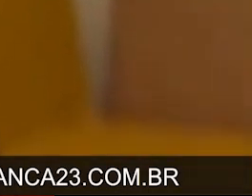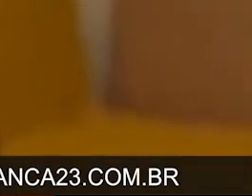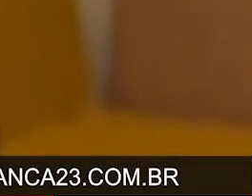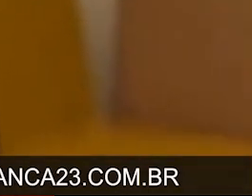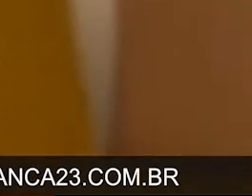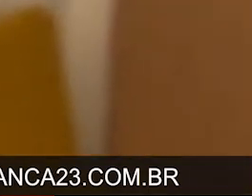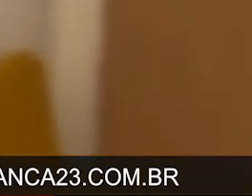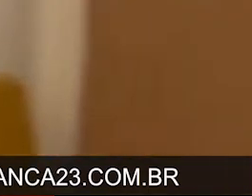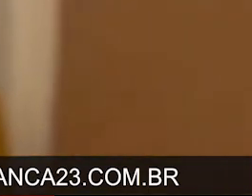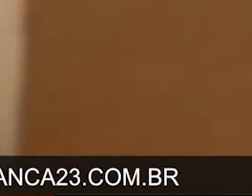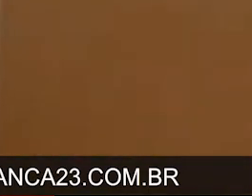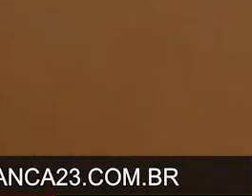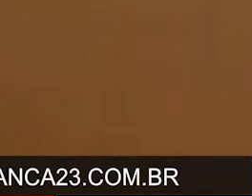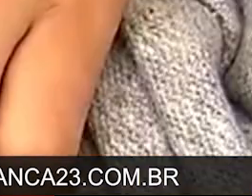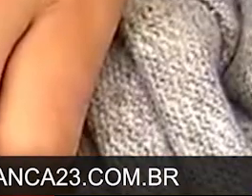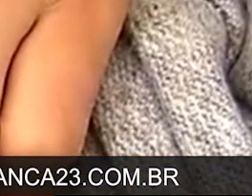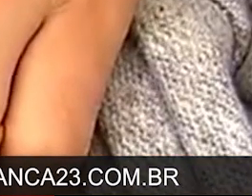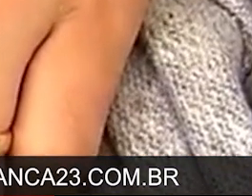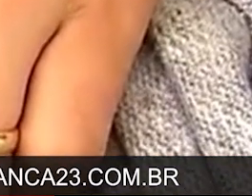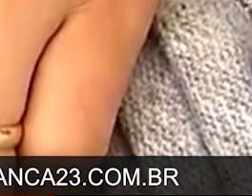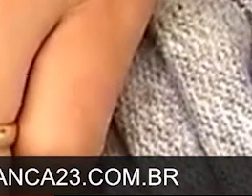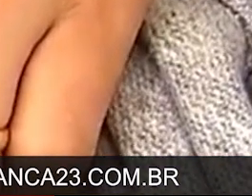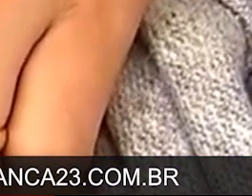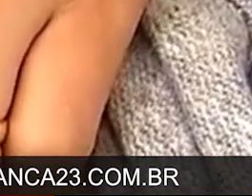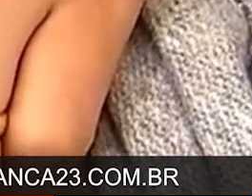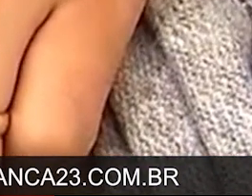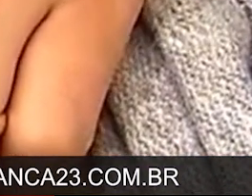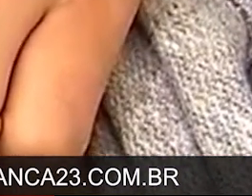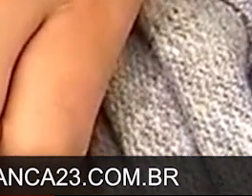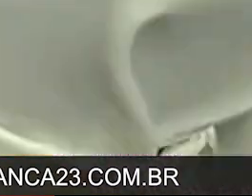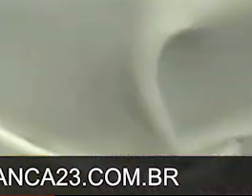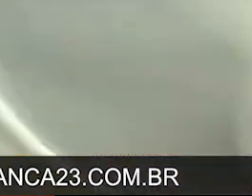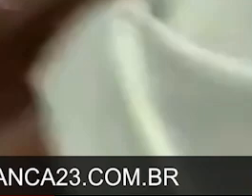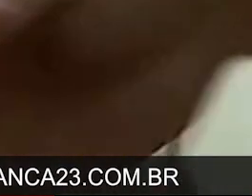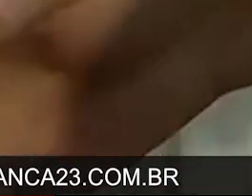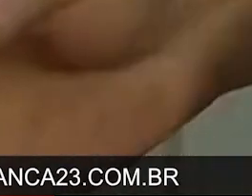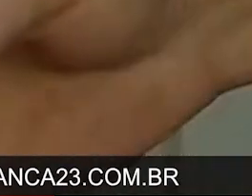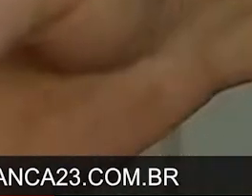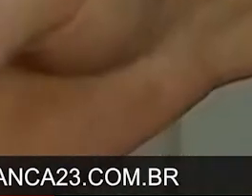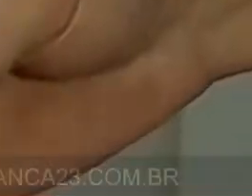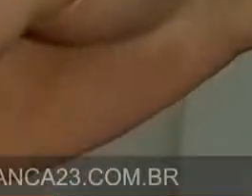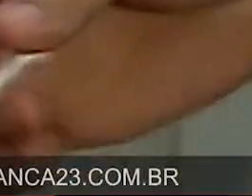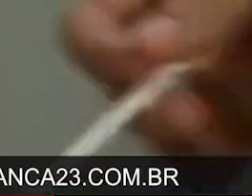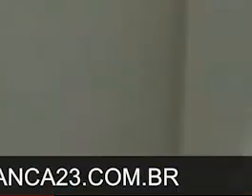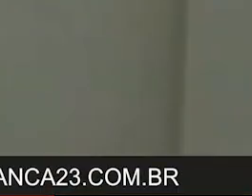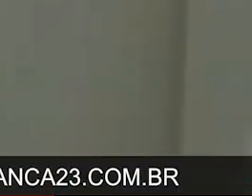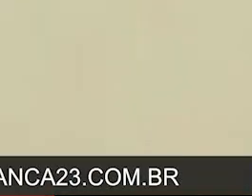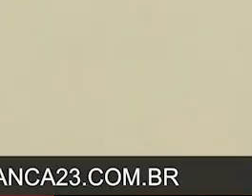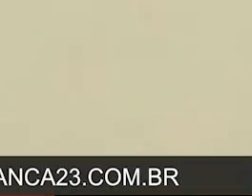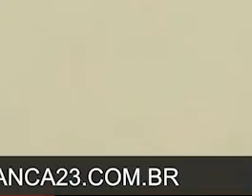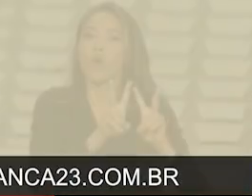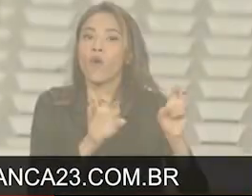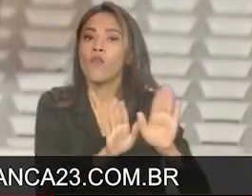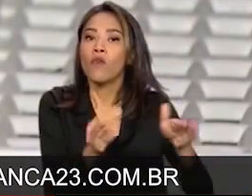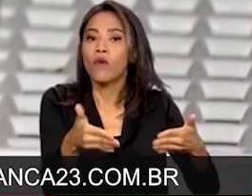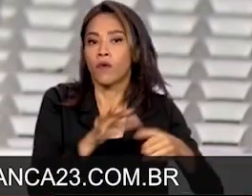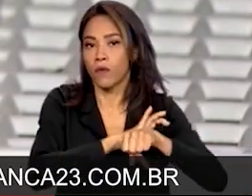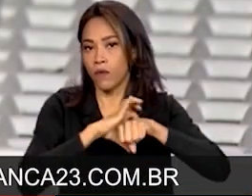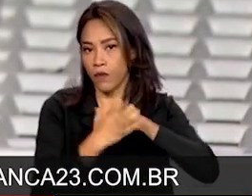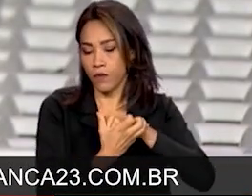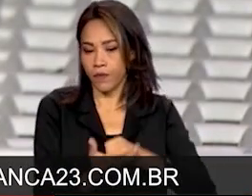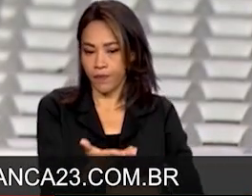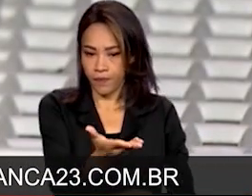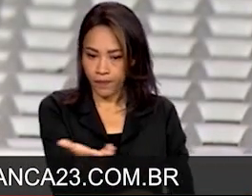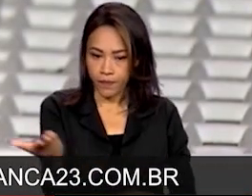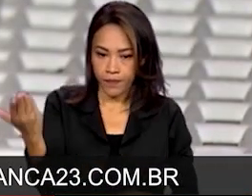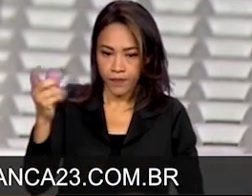Pois é, exatamente. Aliás, nós temos a reportagem completa e você vai acompanhar aqui no JR23. Vamos ver. As doses